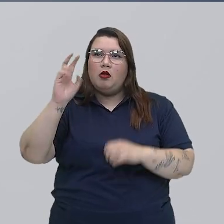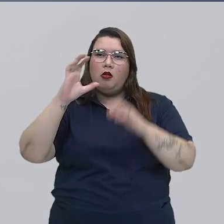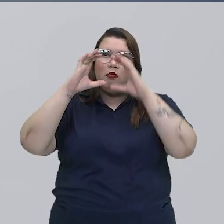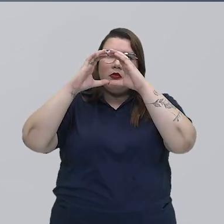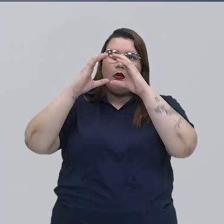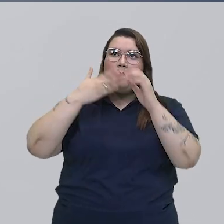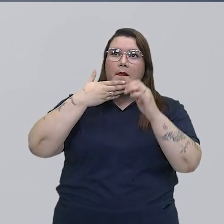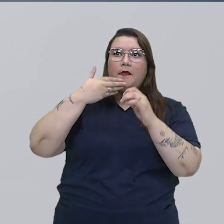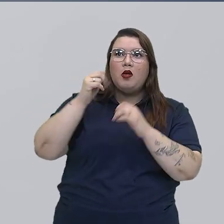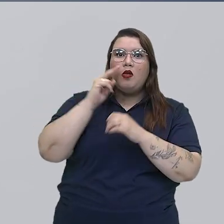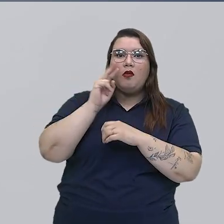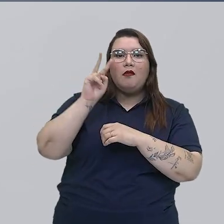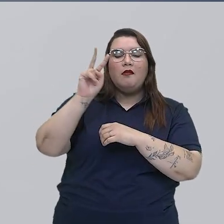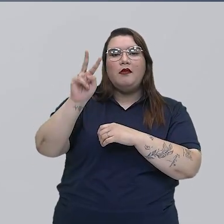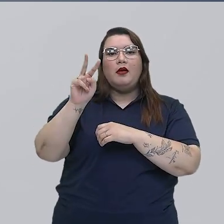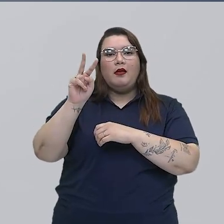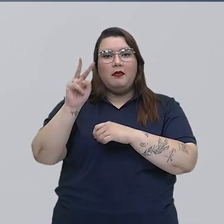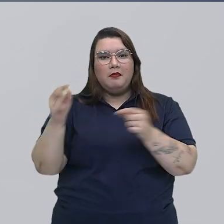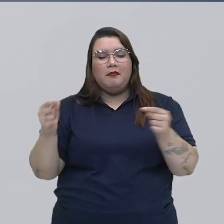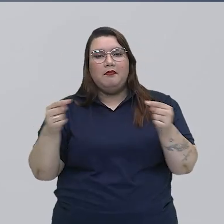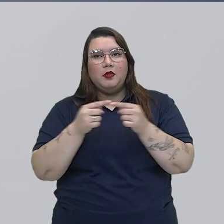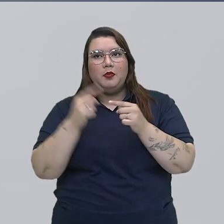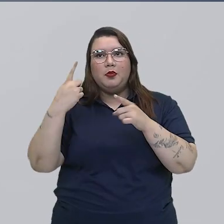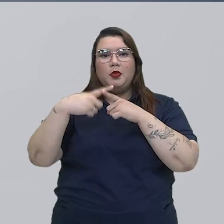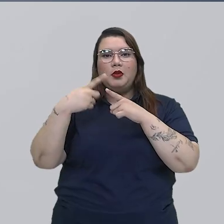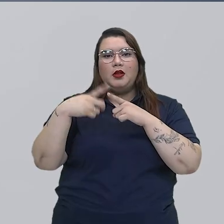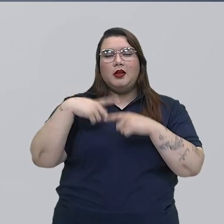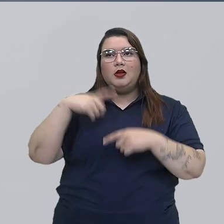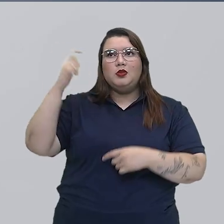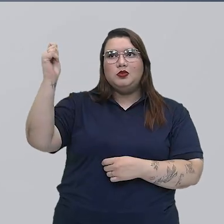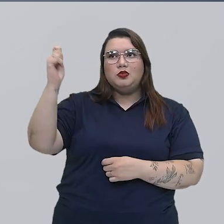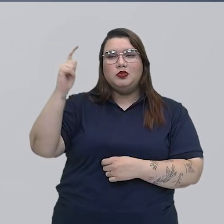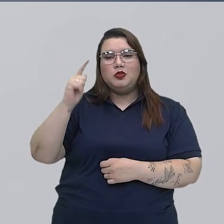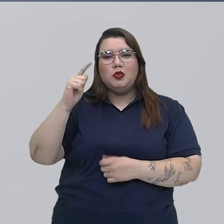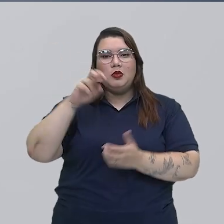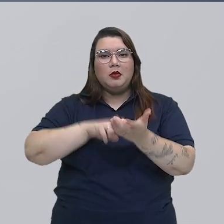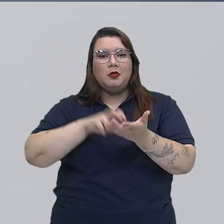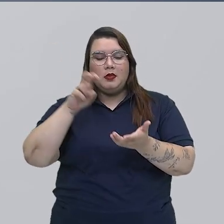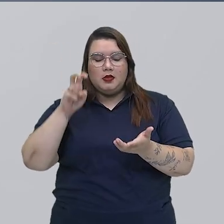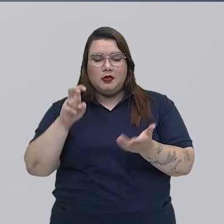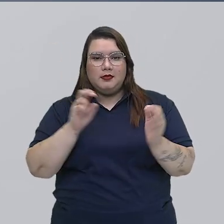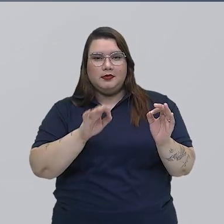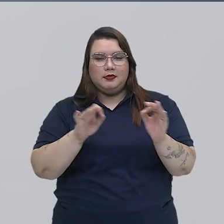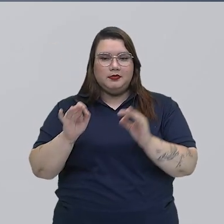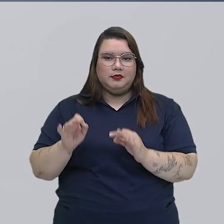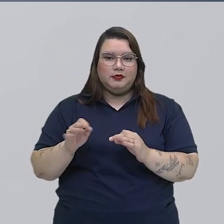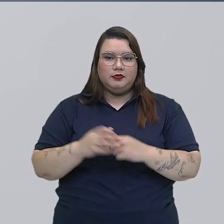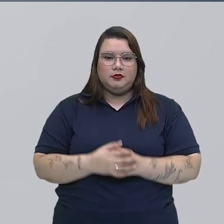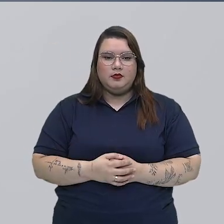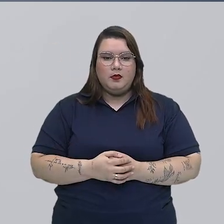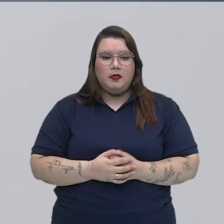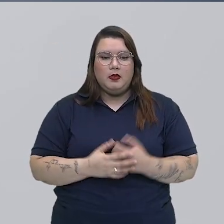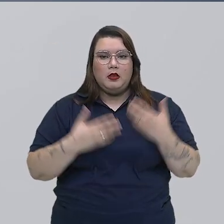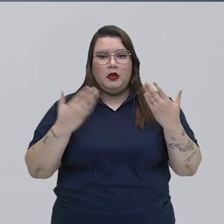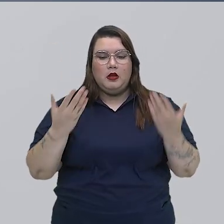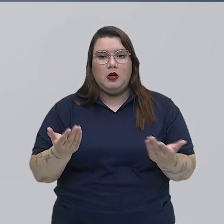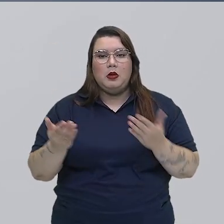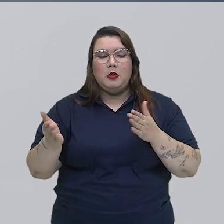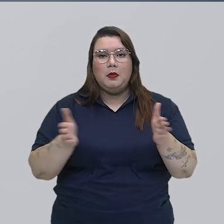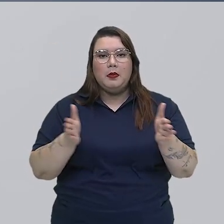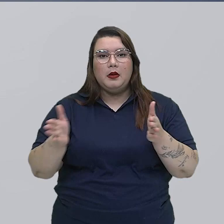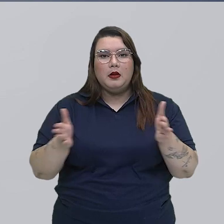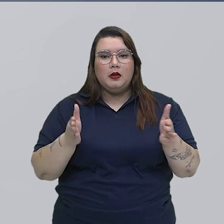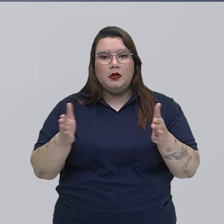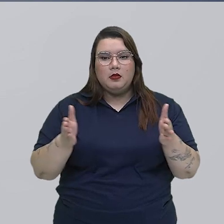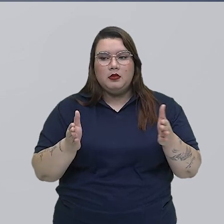observá-la melhor com a luz do sol, né, durante o dia. Então, o período